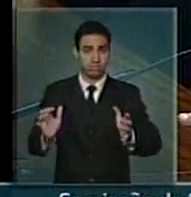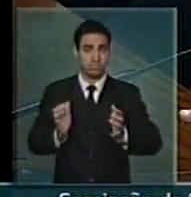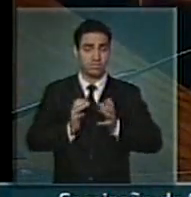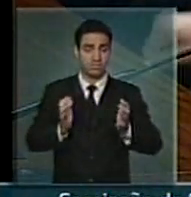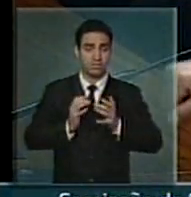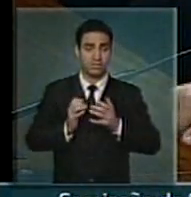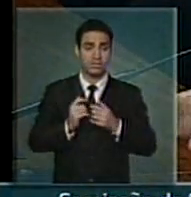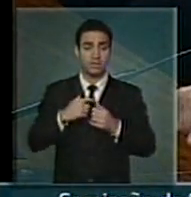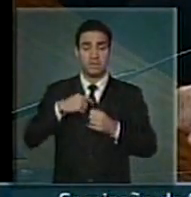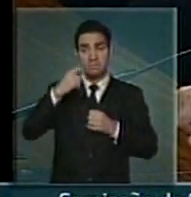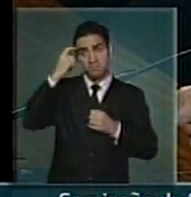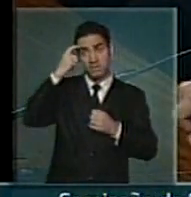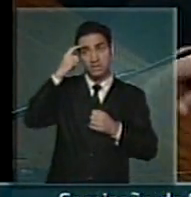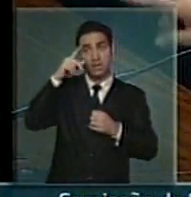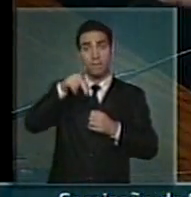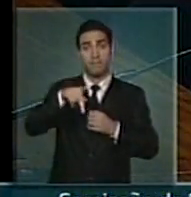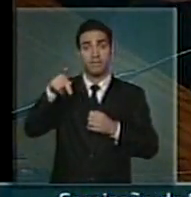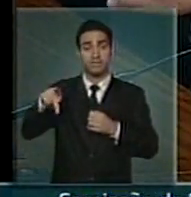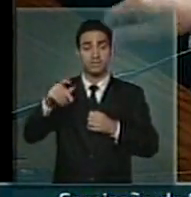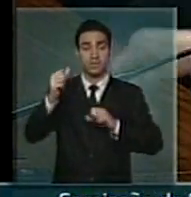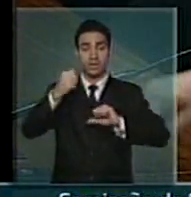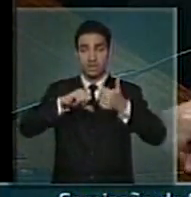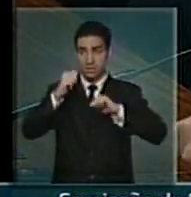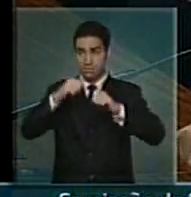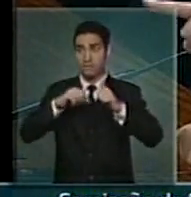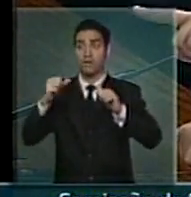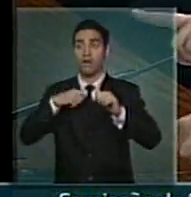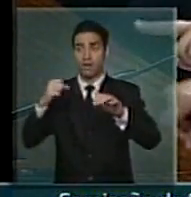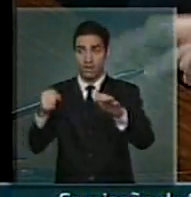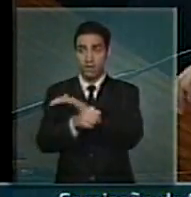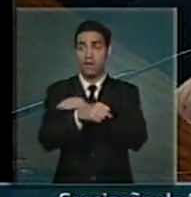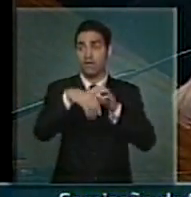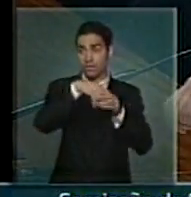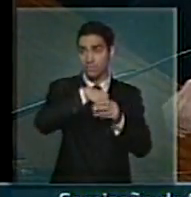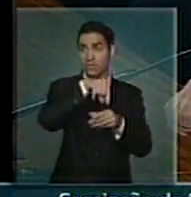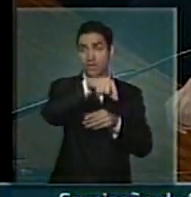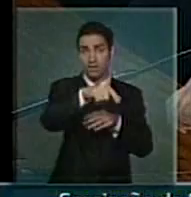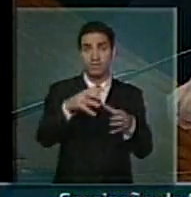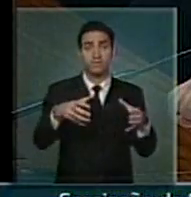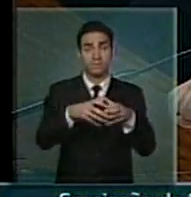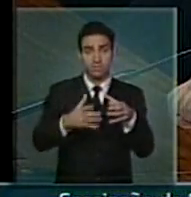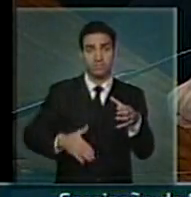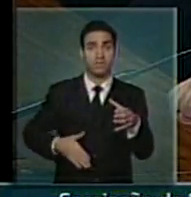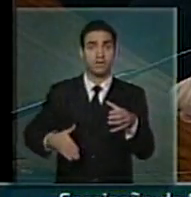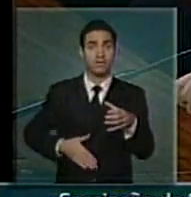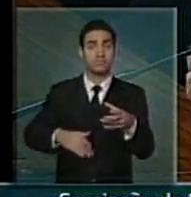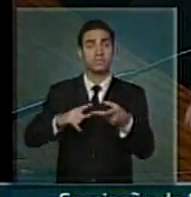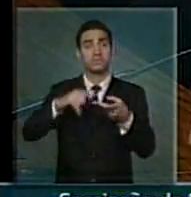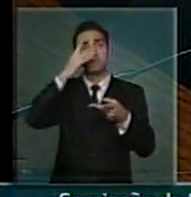o matemático, é o professor de química que está no crime organizado, contabilizando,